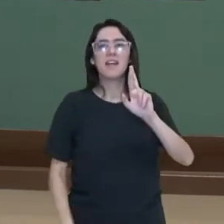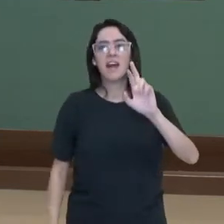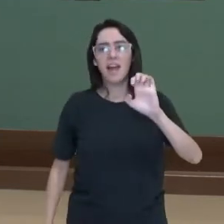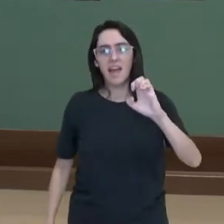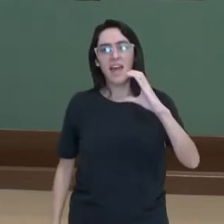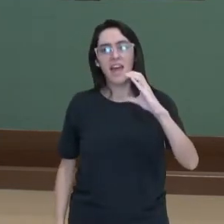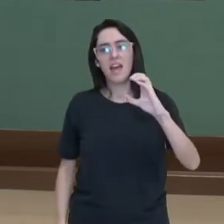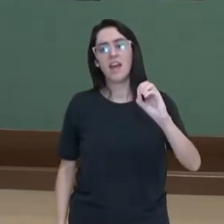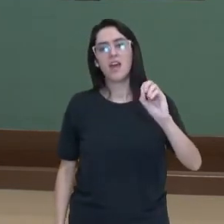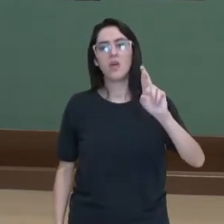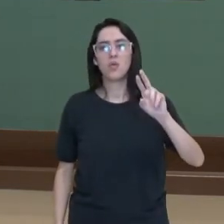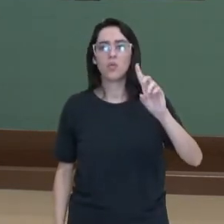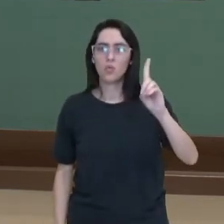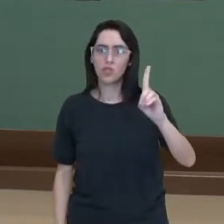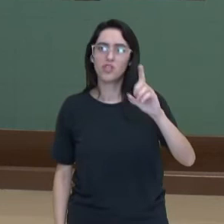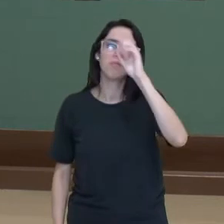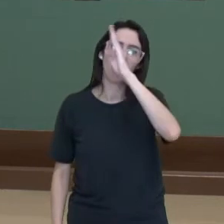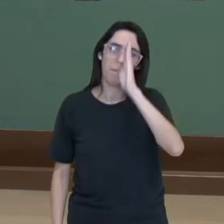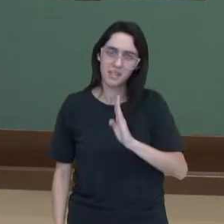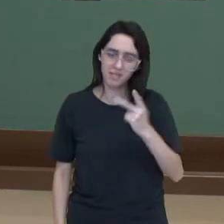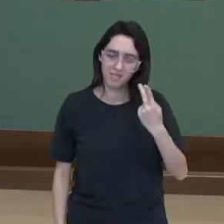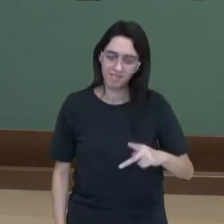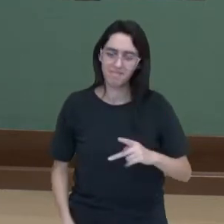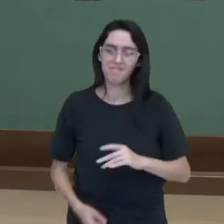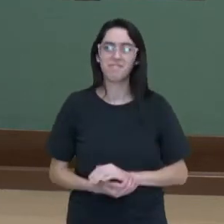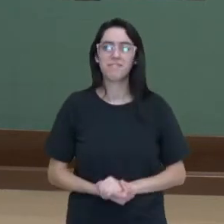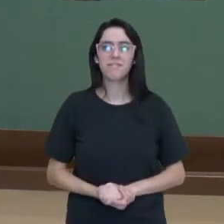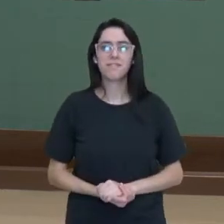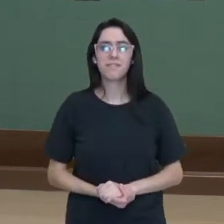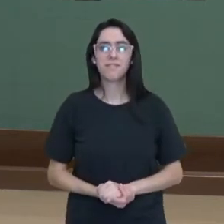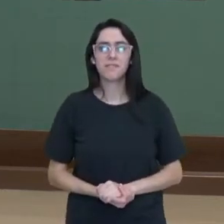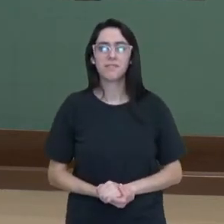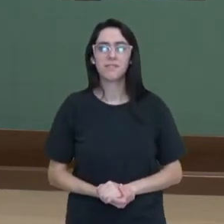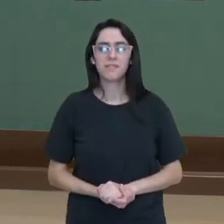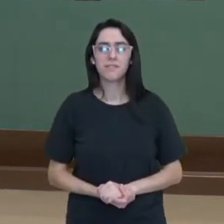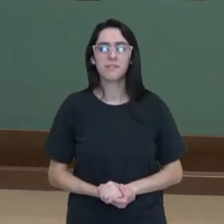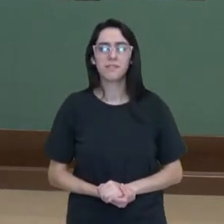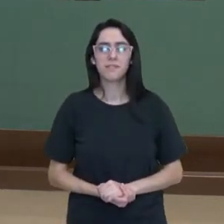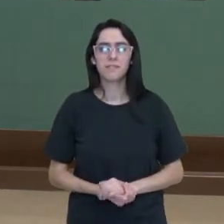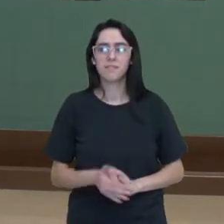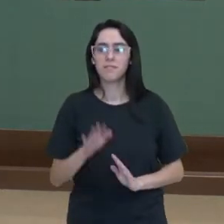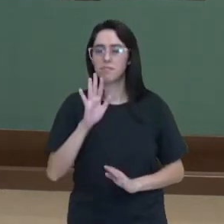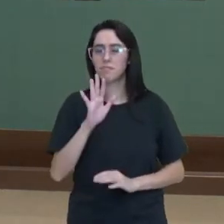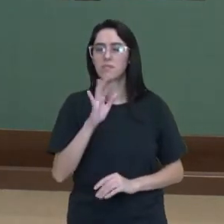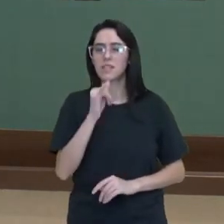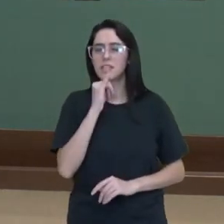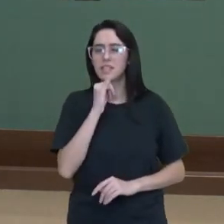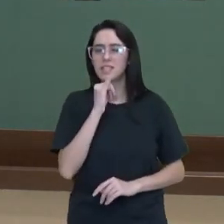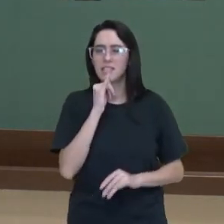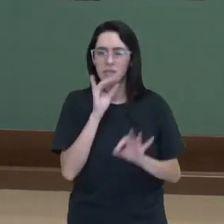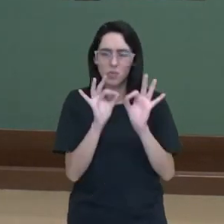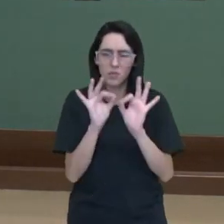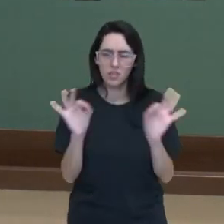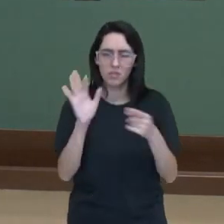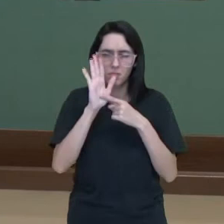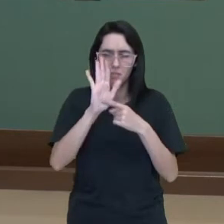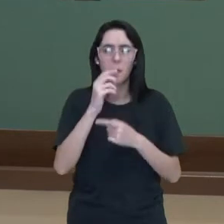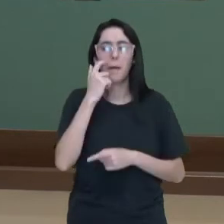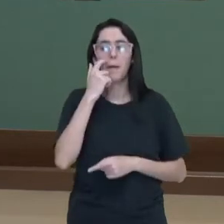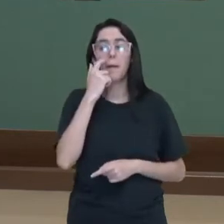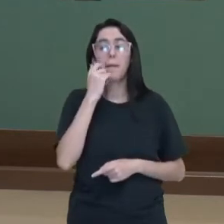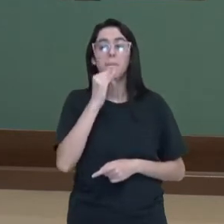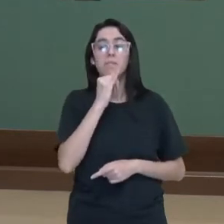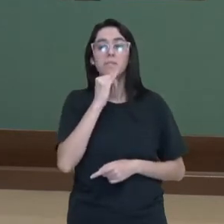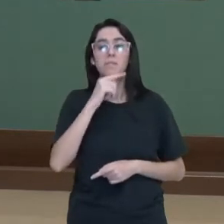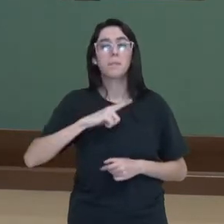como o recorde brasileiro, tá? Vamos dar um exemplo bem simples, né? A corrida